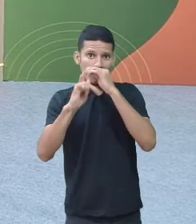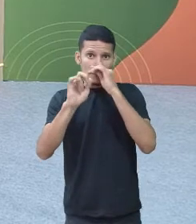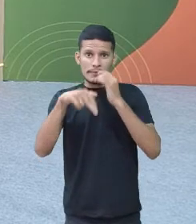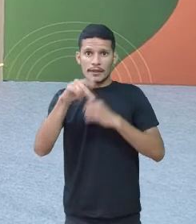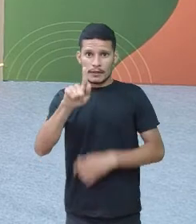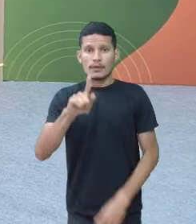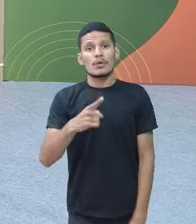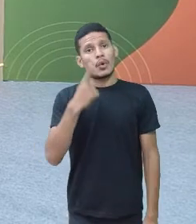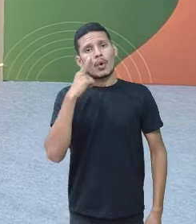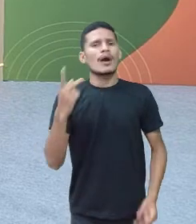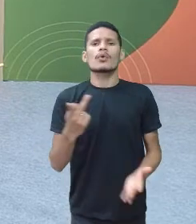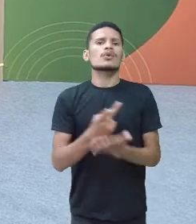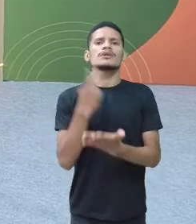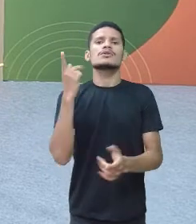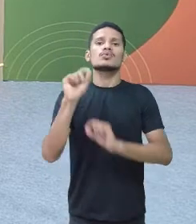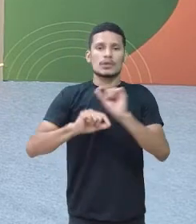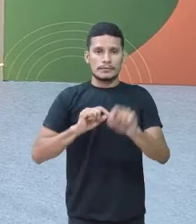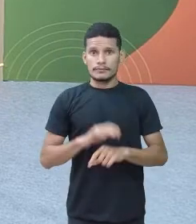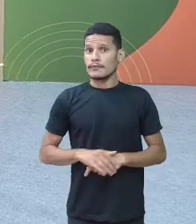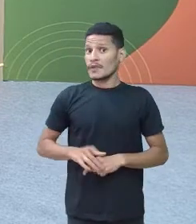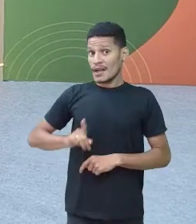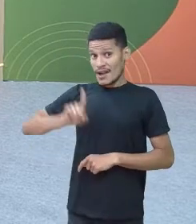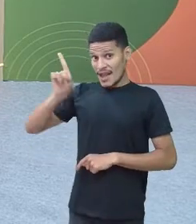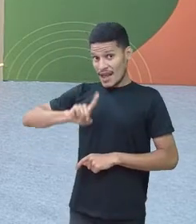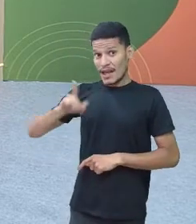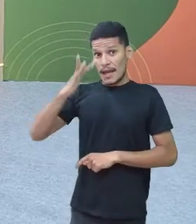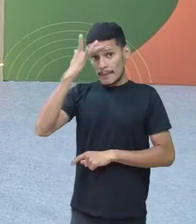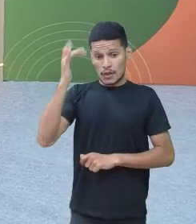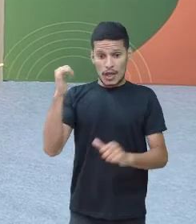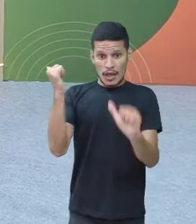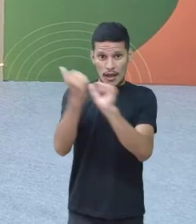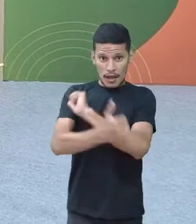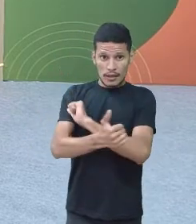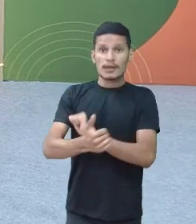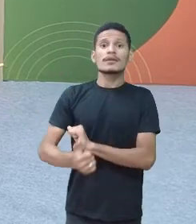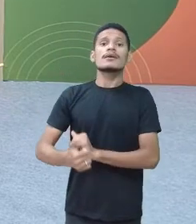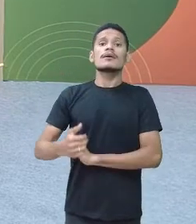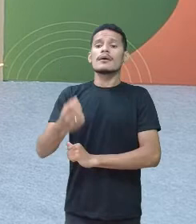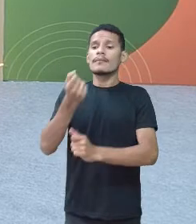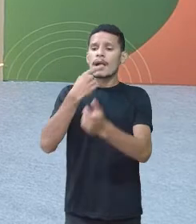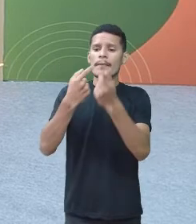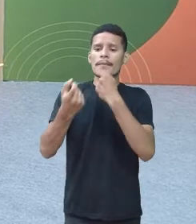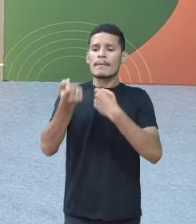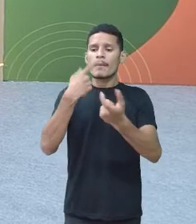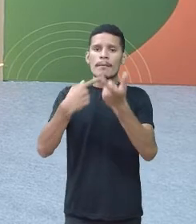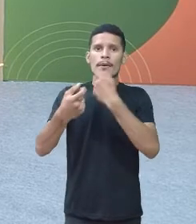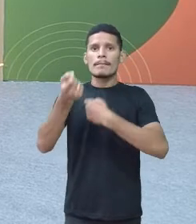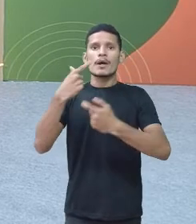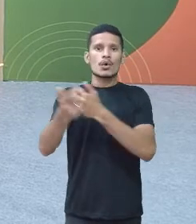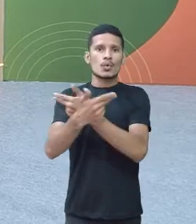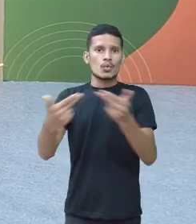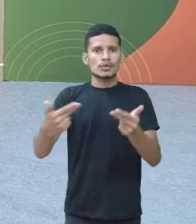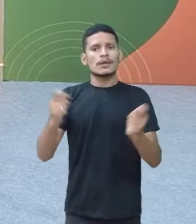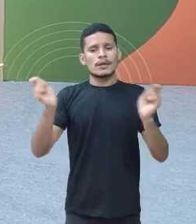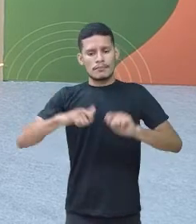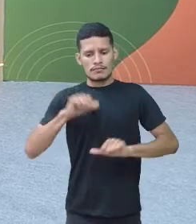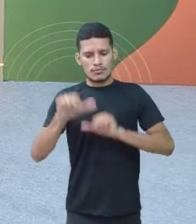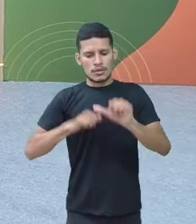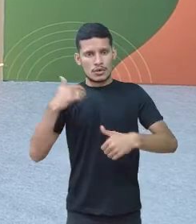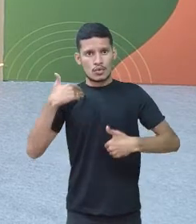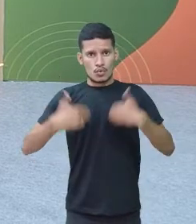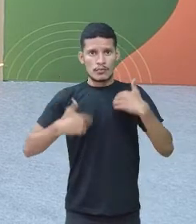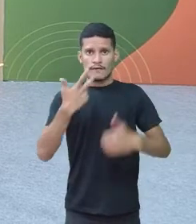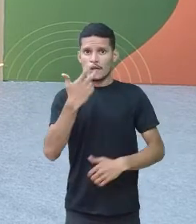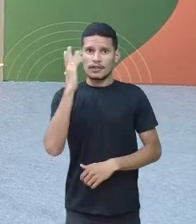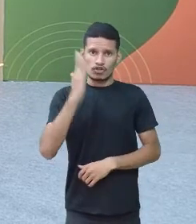acontecia? Lá os atletas estavam fazendo a ingestão de substâncias que faziam essas alterações, que eu já falei